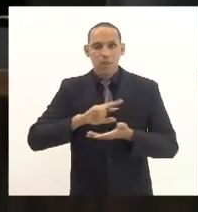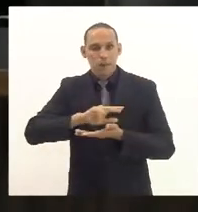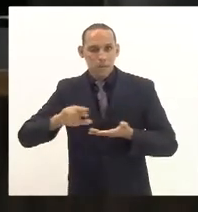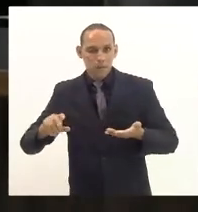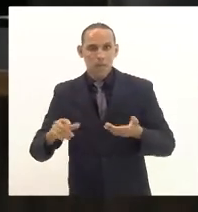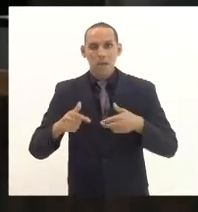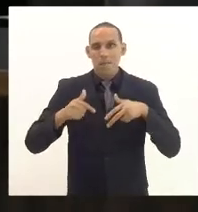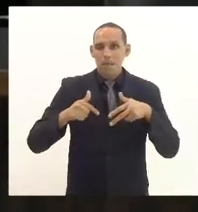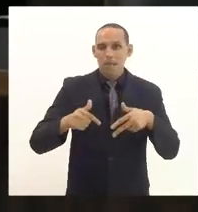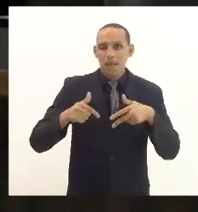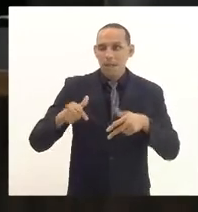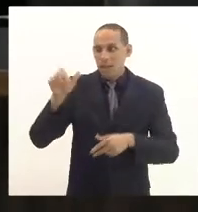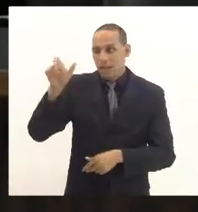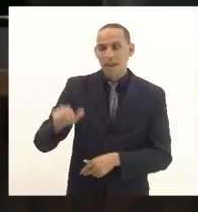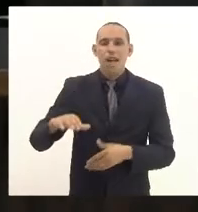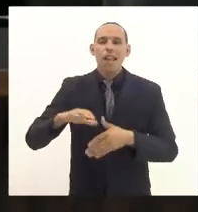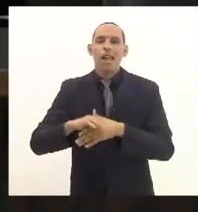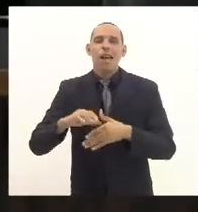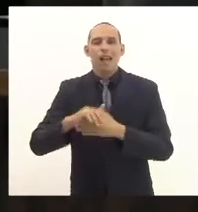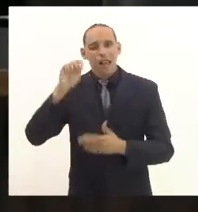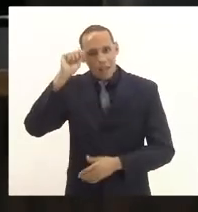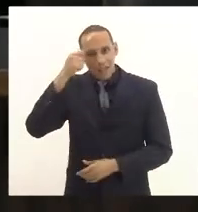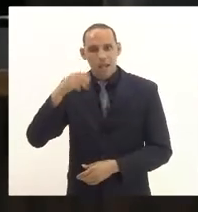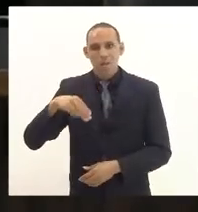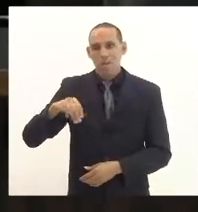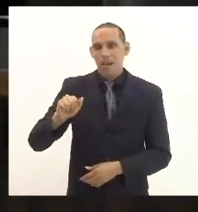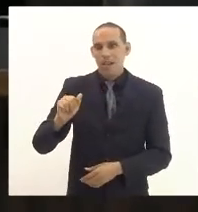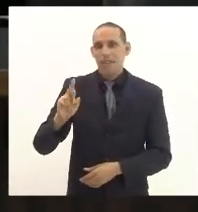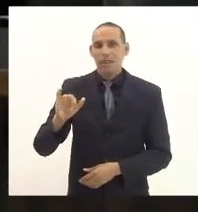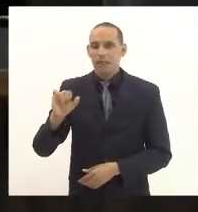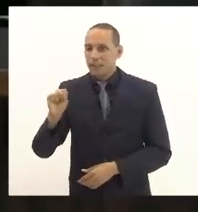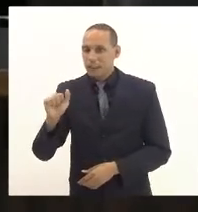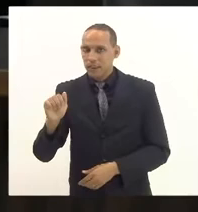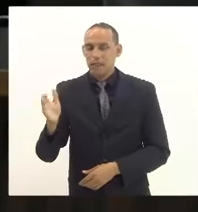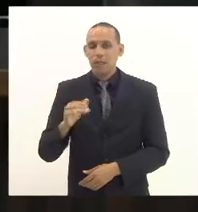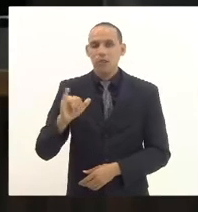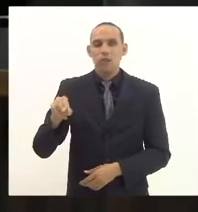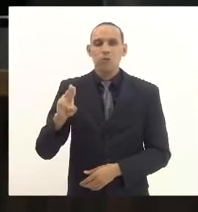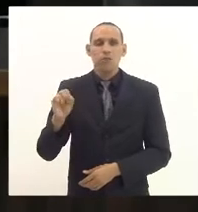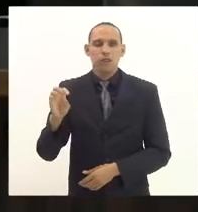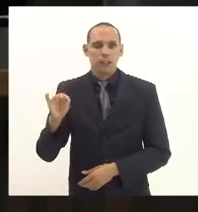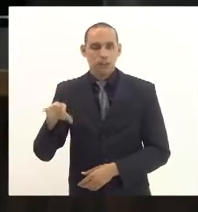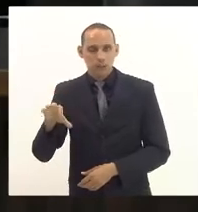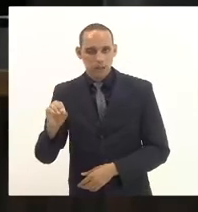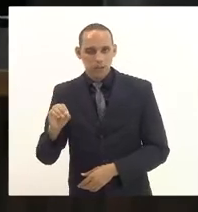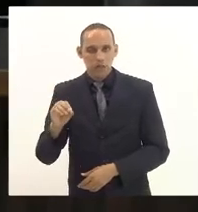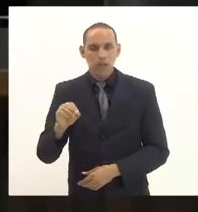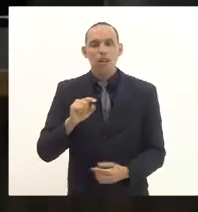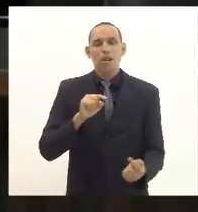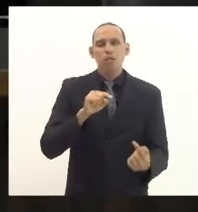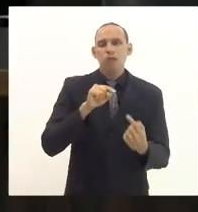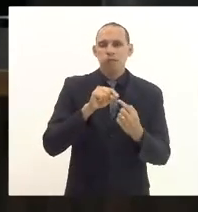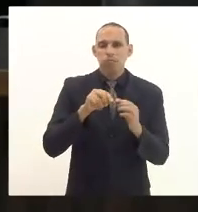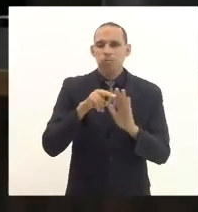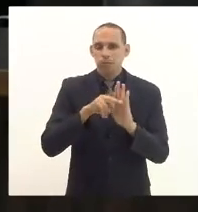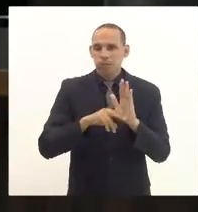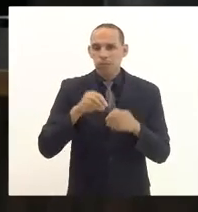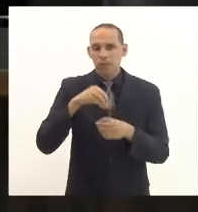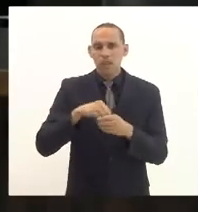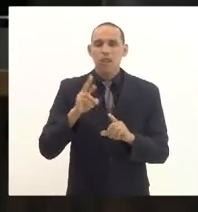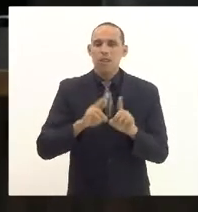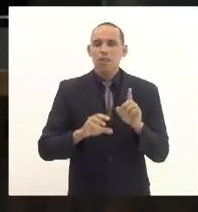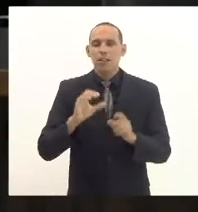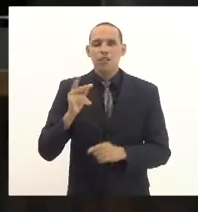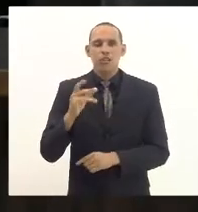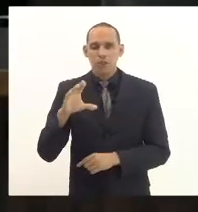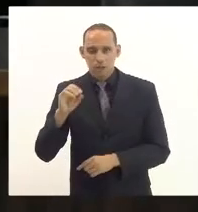diversidade, a militante lésbica negra Marisa Justino, parecida à Comissão de Normas Internas e Proposições Externas, favorável ao relator deputado Chico Machado.